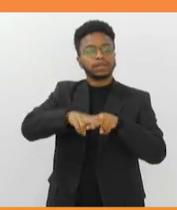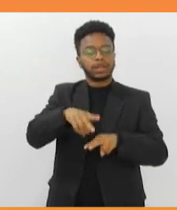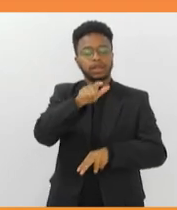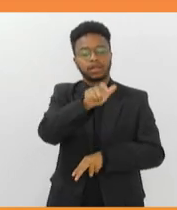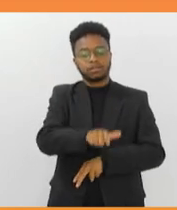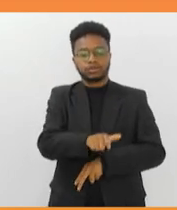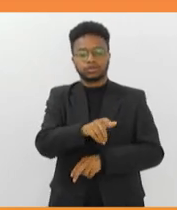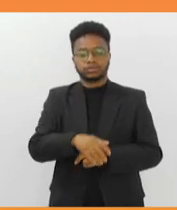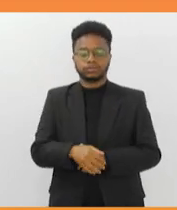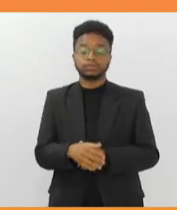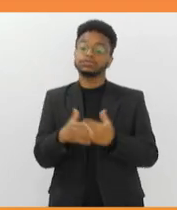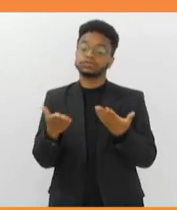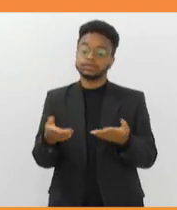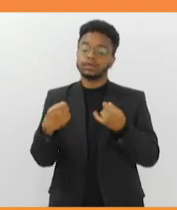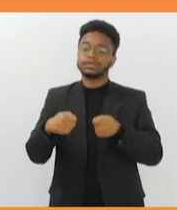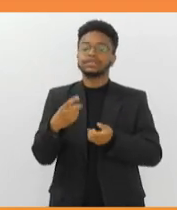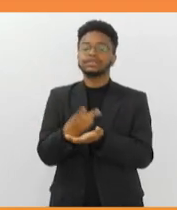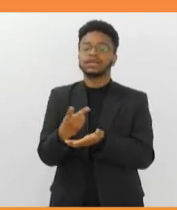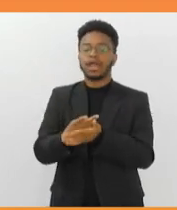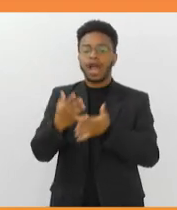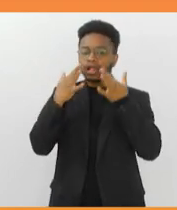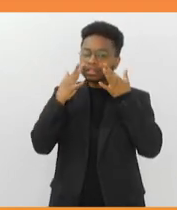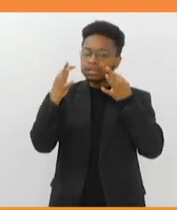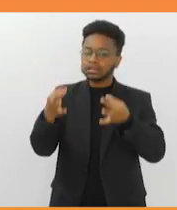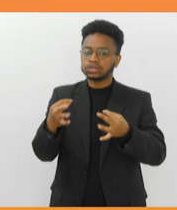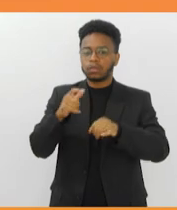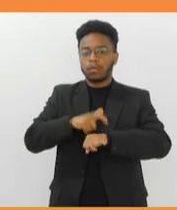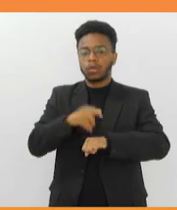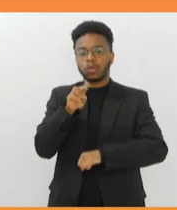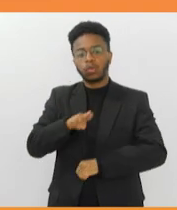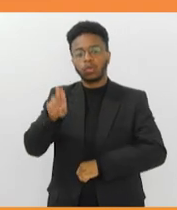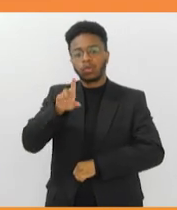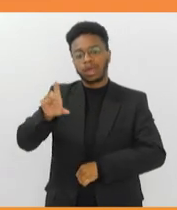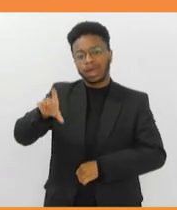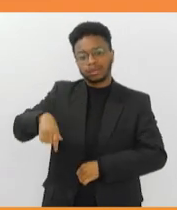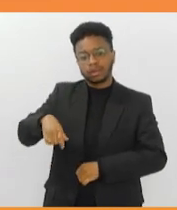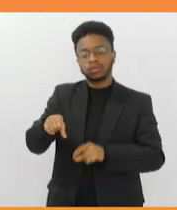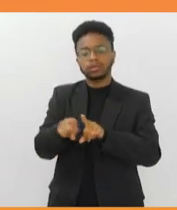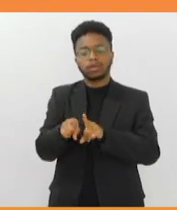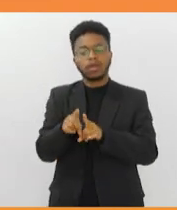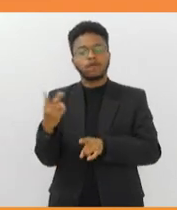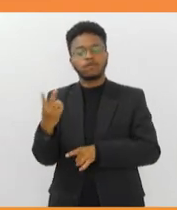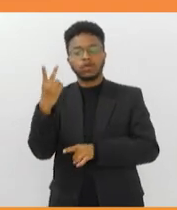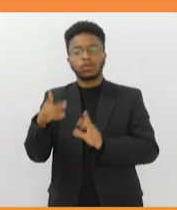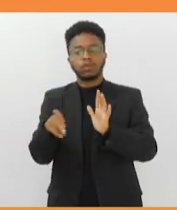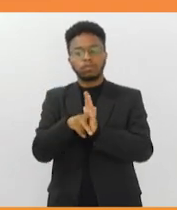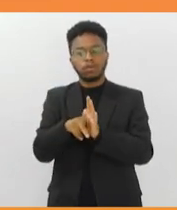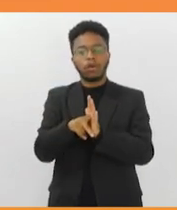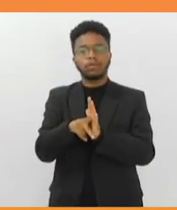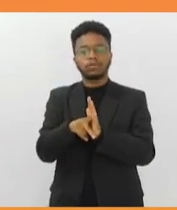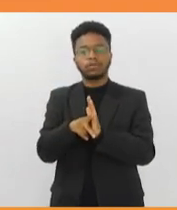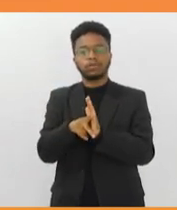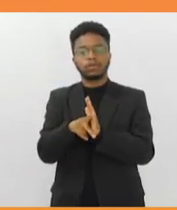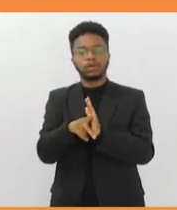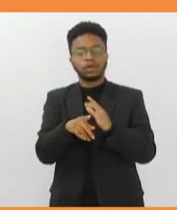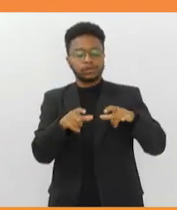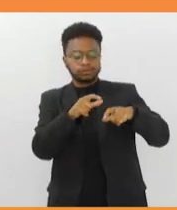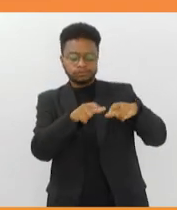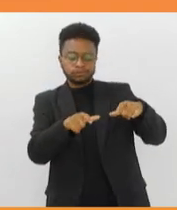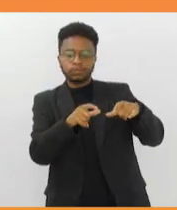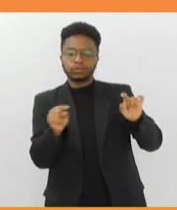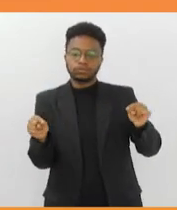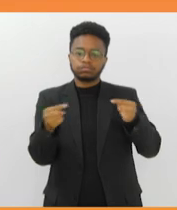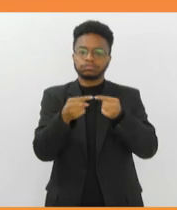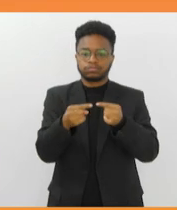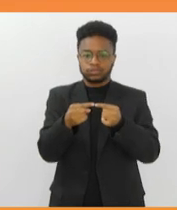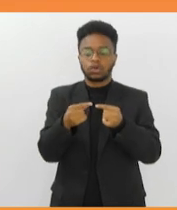cidadão. Então, a gente tem que sempre estar atento no uso de cartão de crédito, se esse valor da maquininha está equivalente ao valor do serviço.